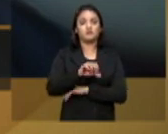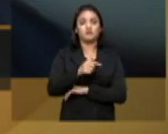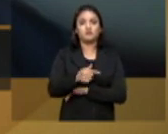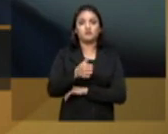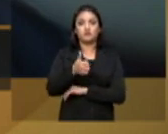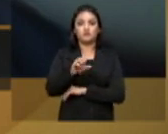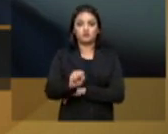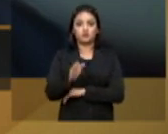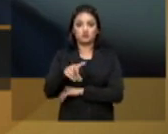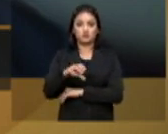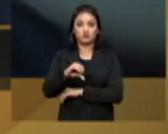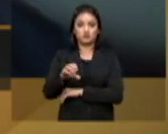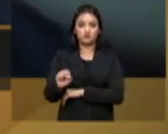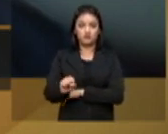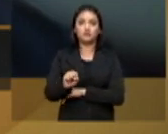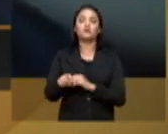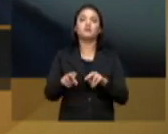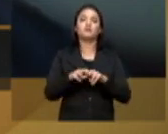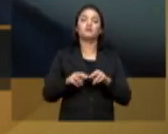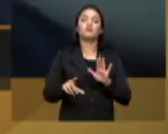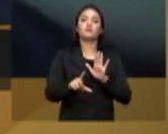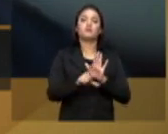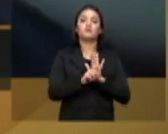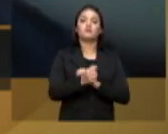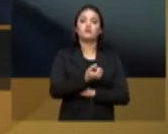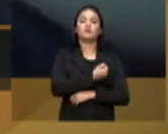9.708/98, incluídos pela Lei nº